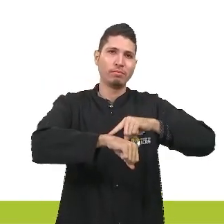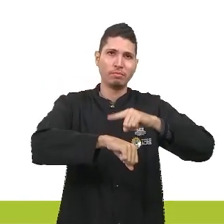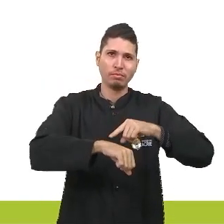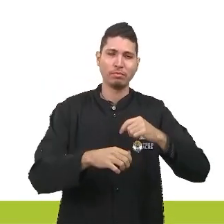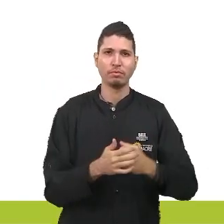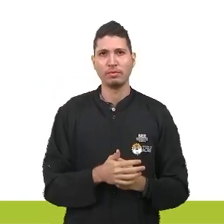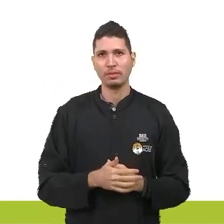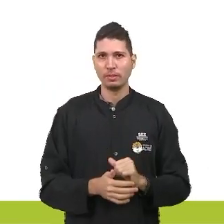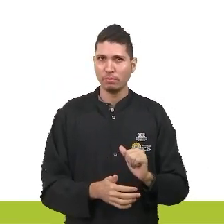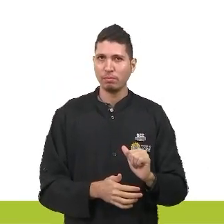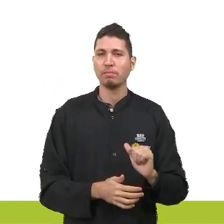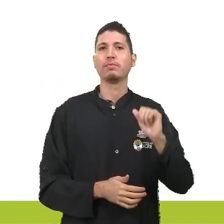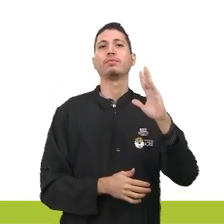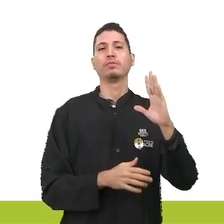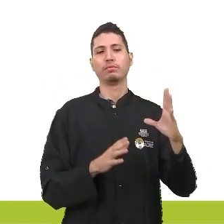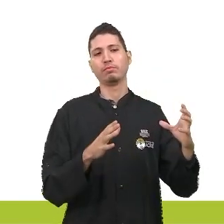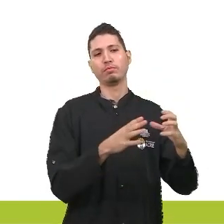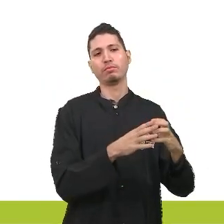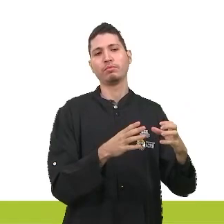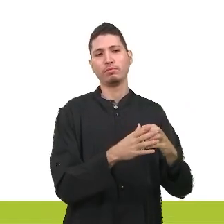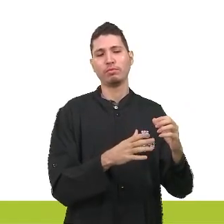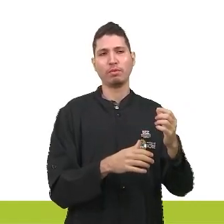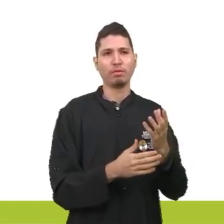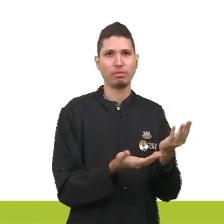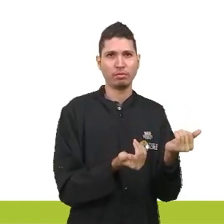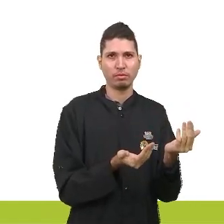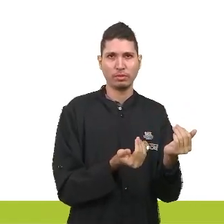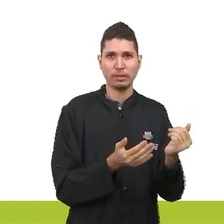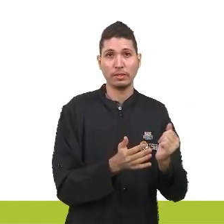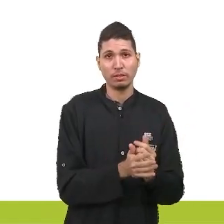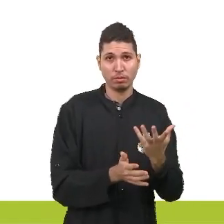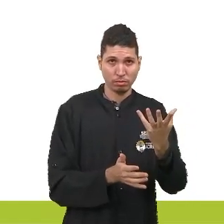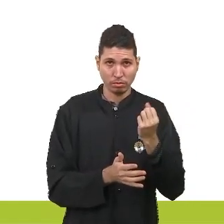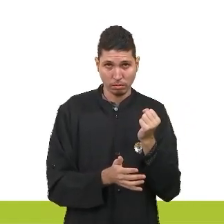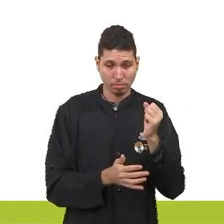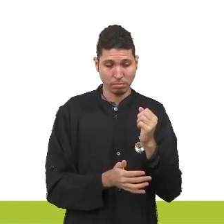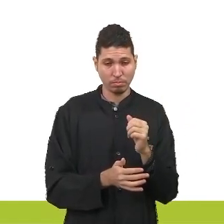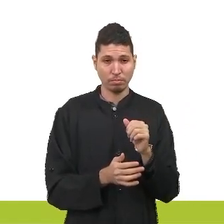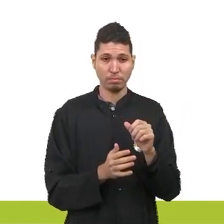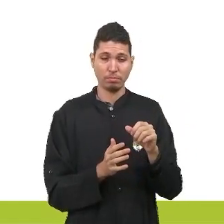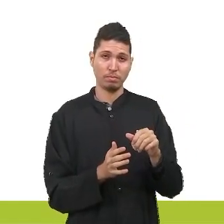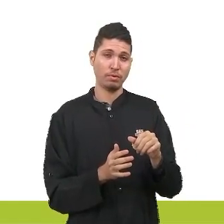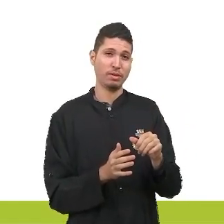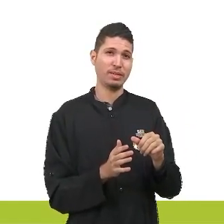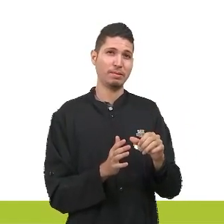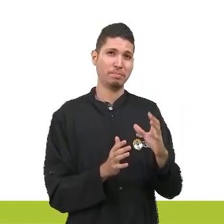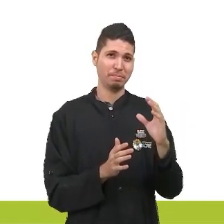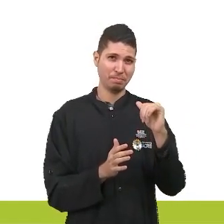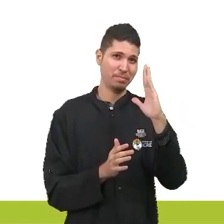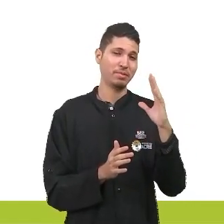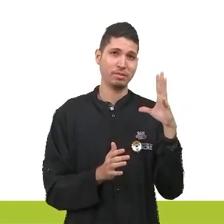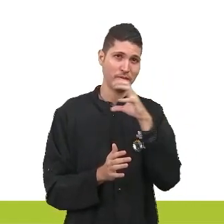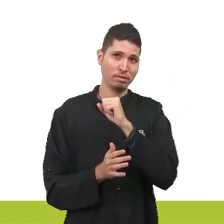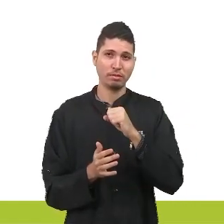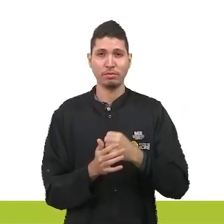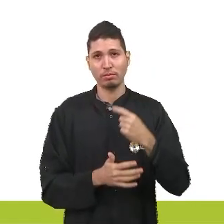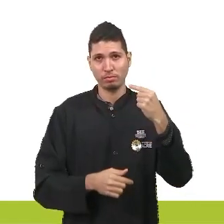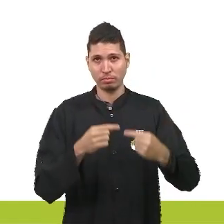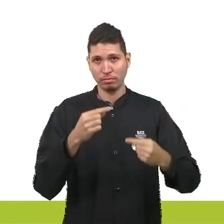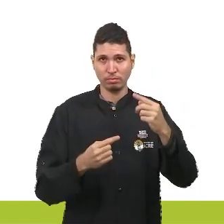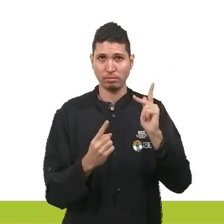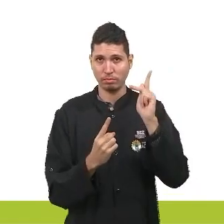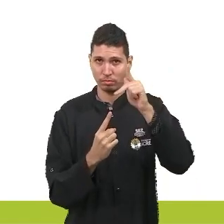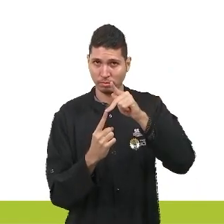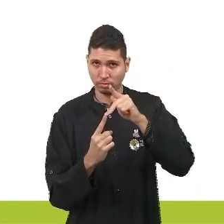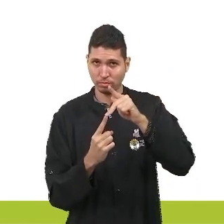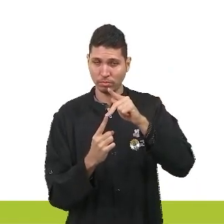as pessoas mais jovens estão entrando no mercado de trabalho e se aposentando também antes. Políticas previdenciárias, como